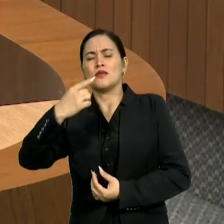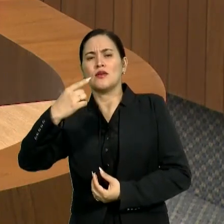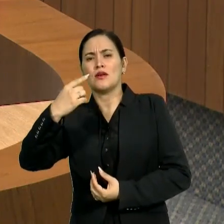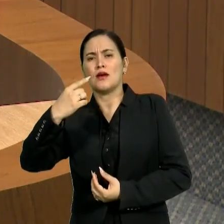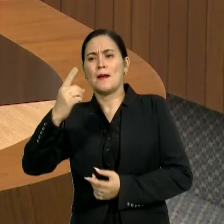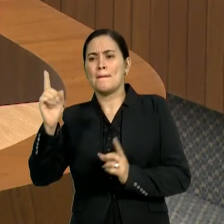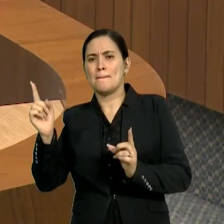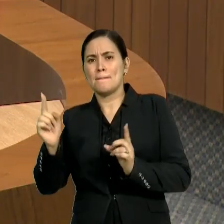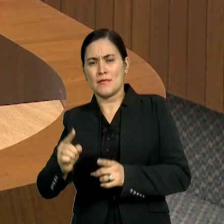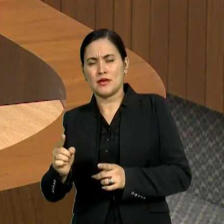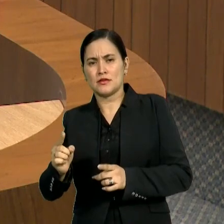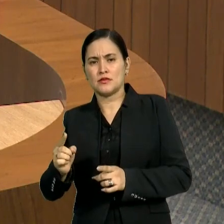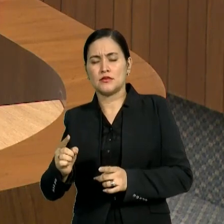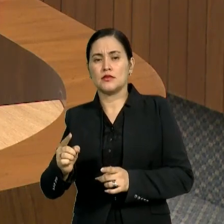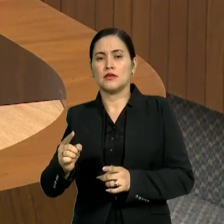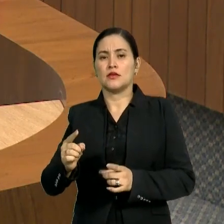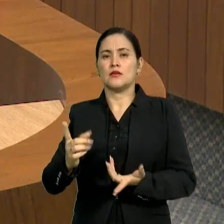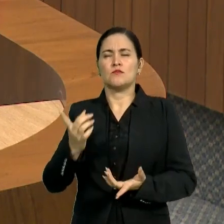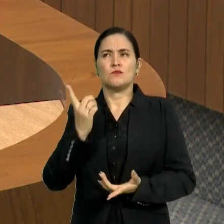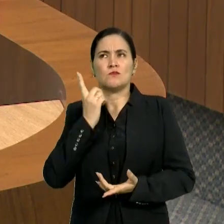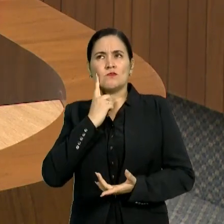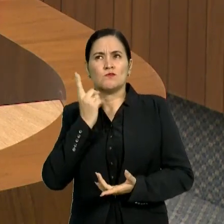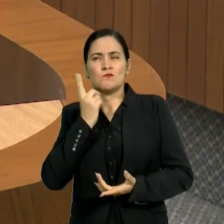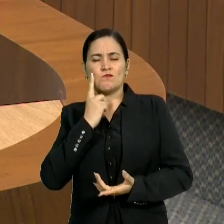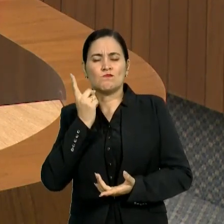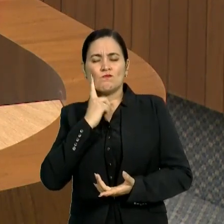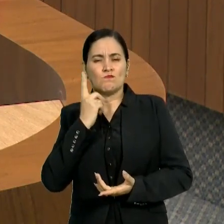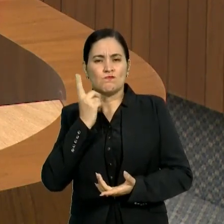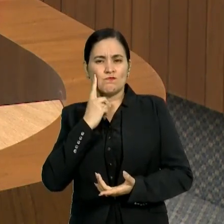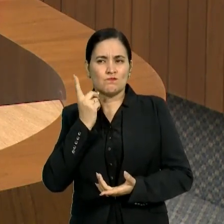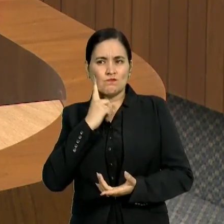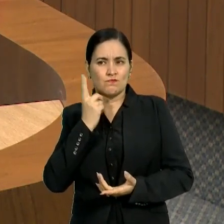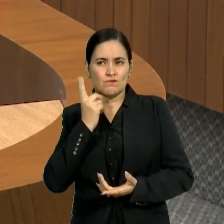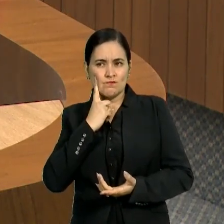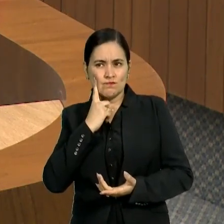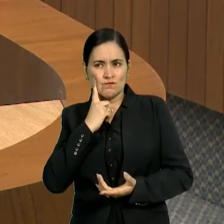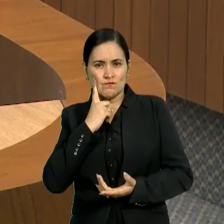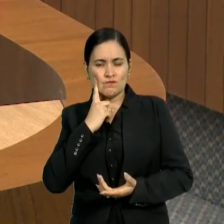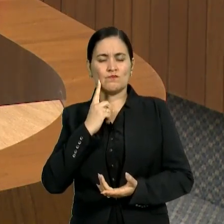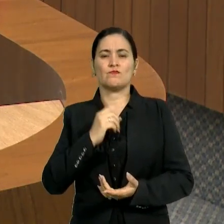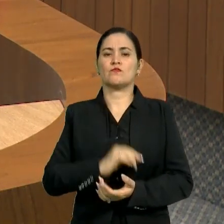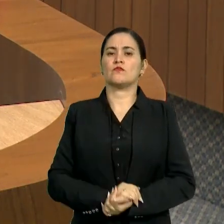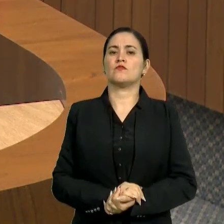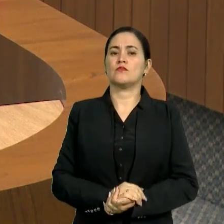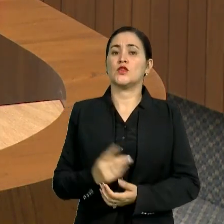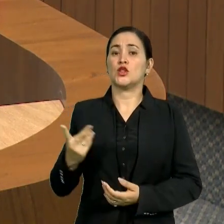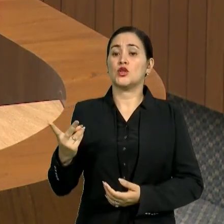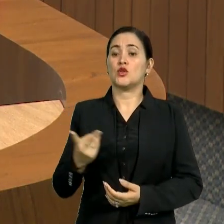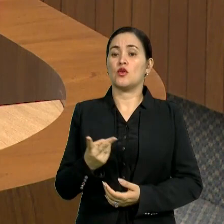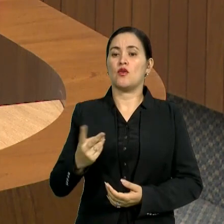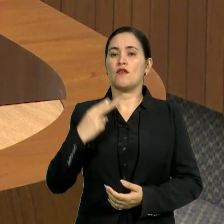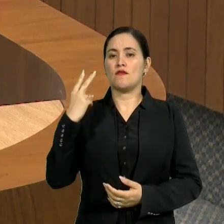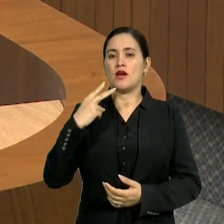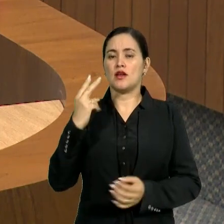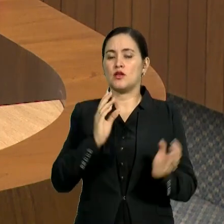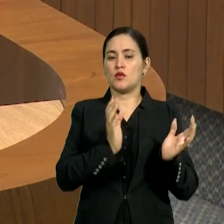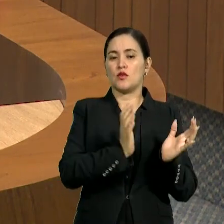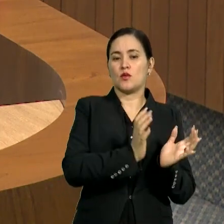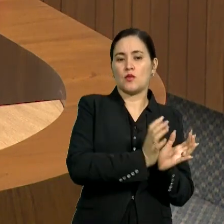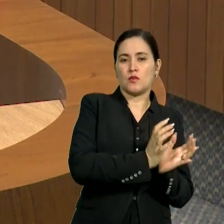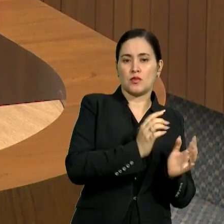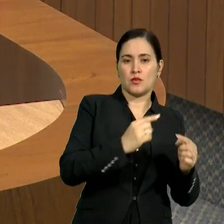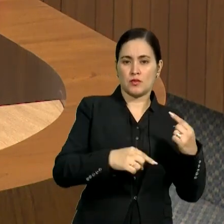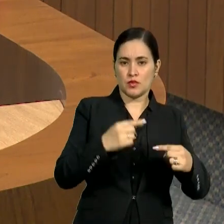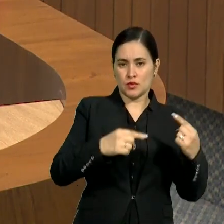com uma dúvida. Em menos de 24 horas, dois vereadores de oposição. Portanto,